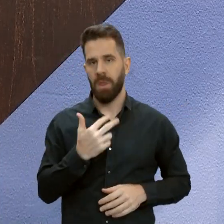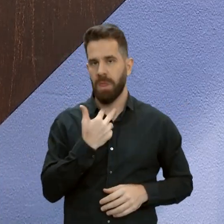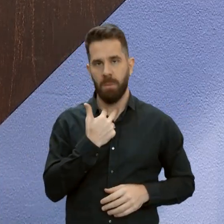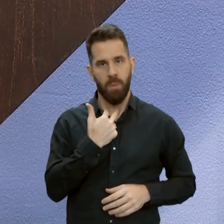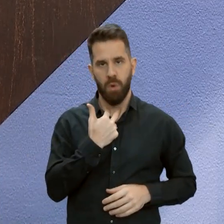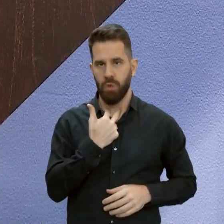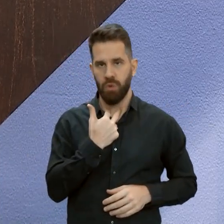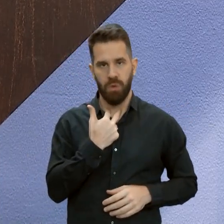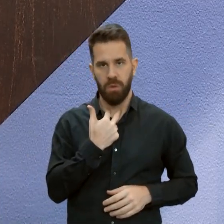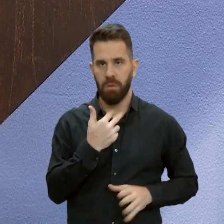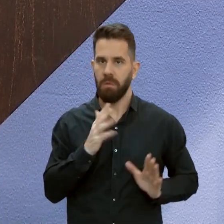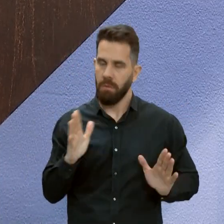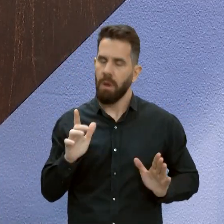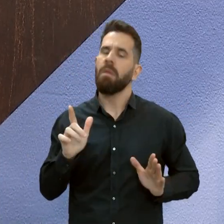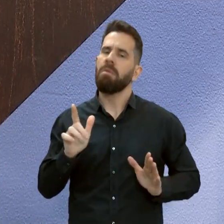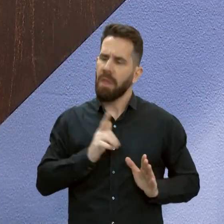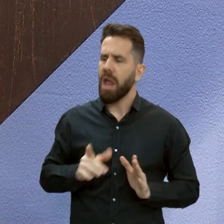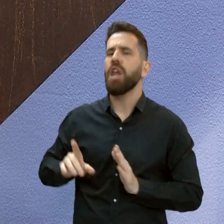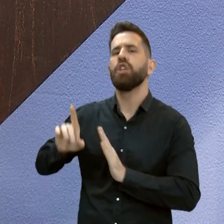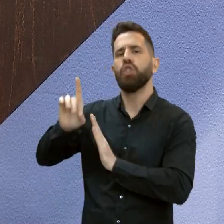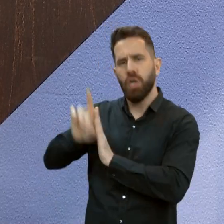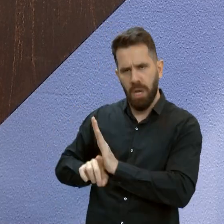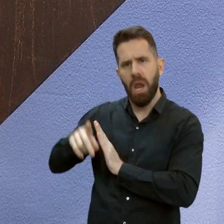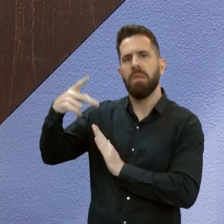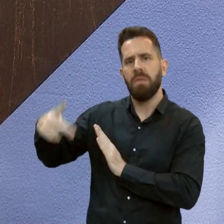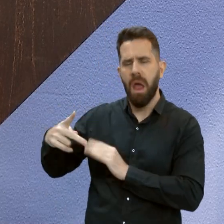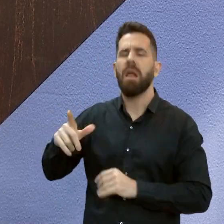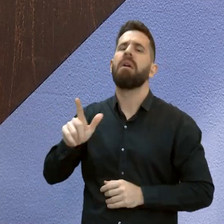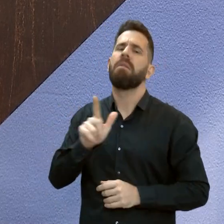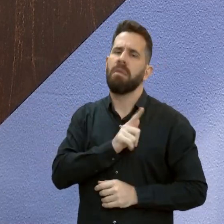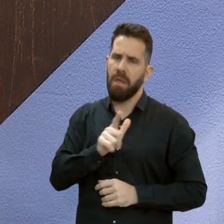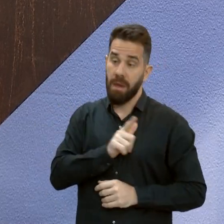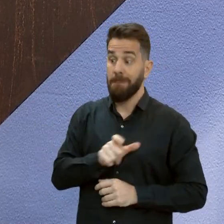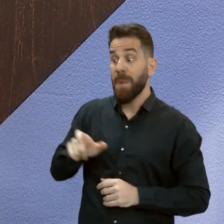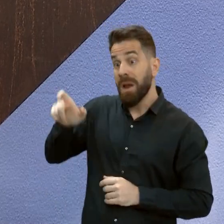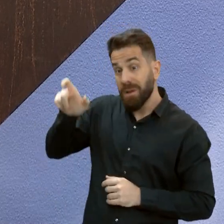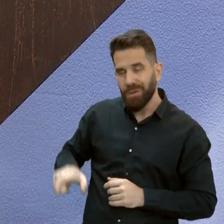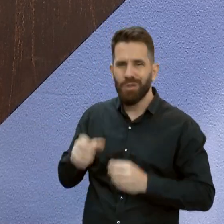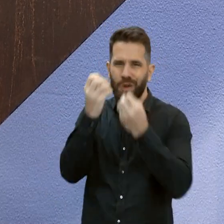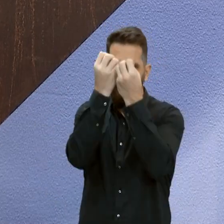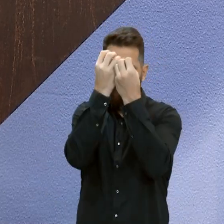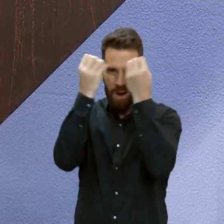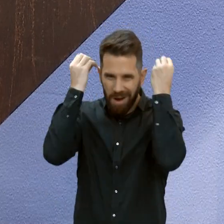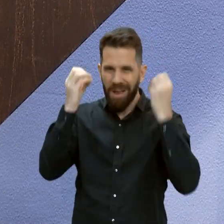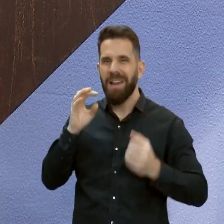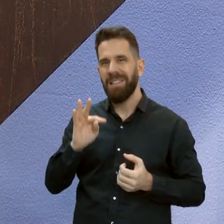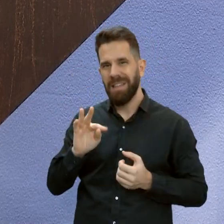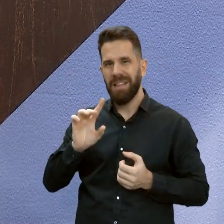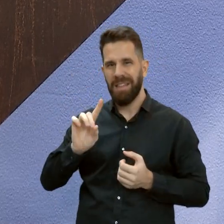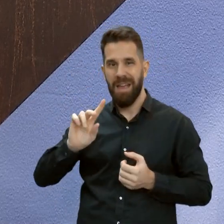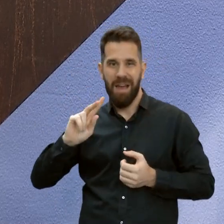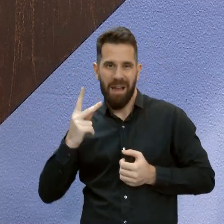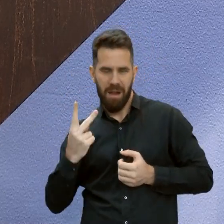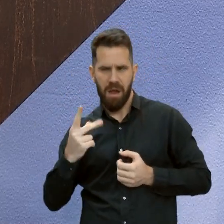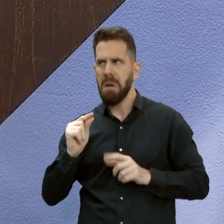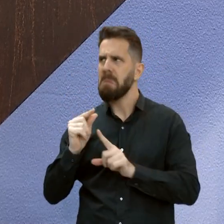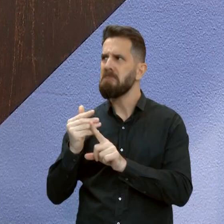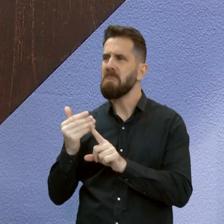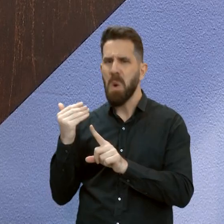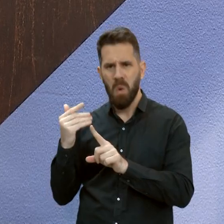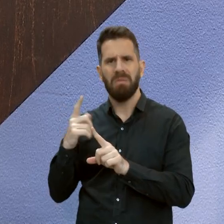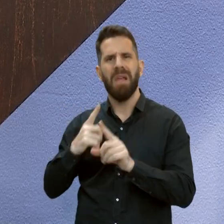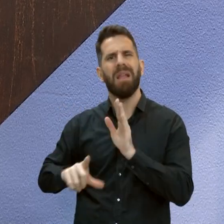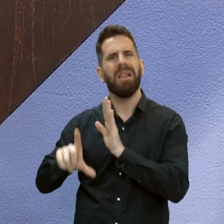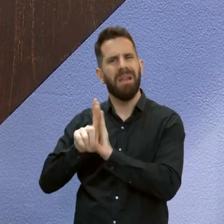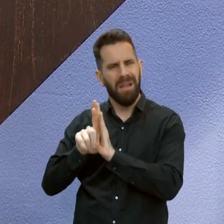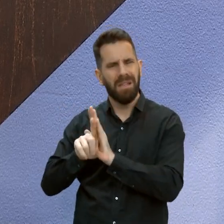que ela tem também. Como eu disse anteriormente, a pessoa TDAH, recentemente nós tivemos a legislação que é